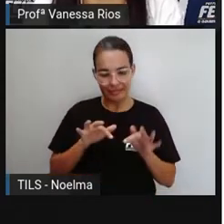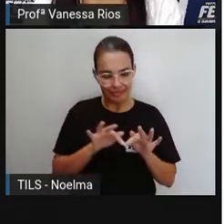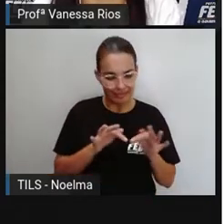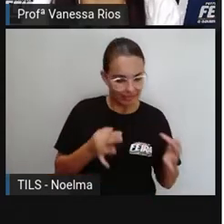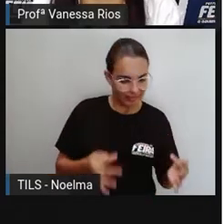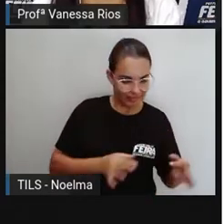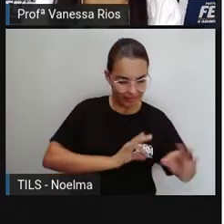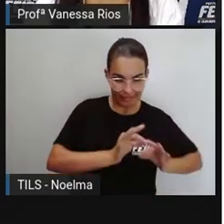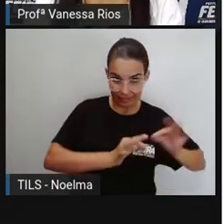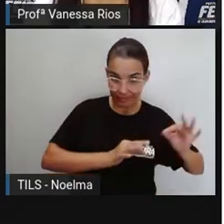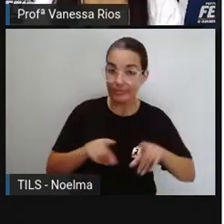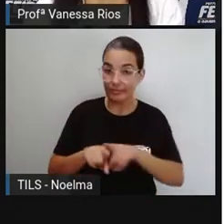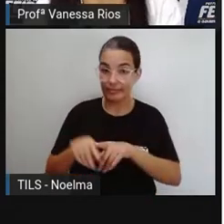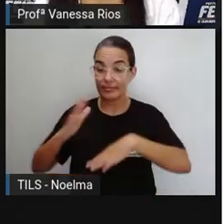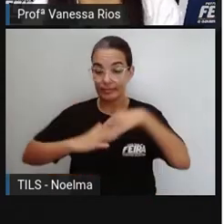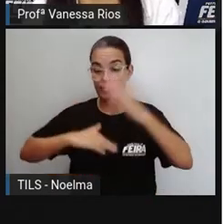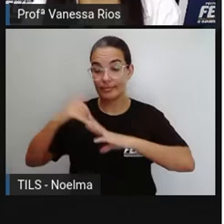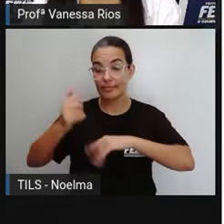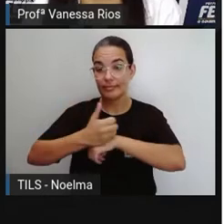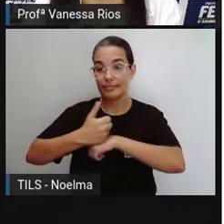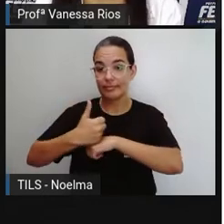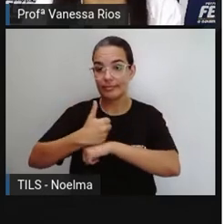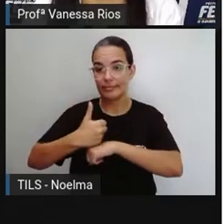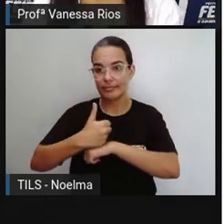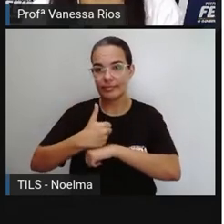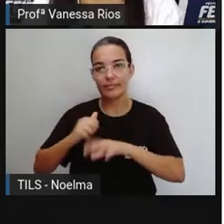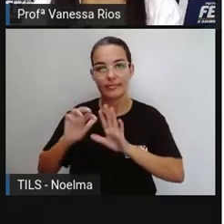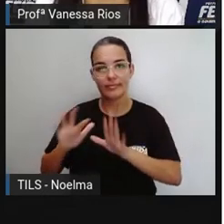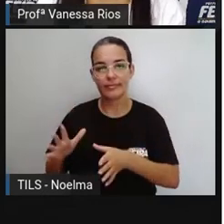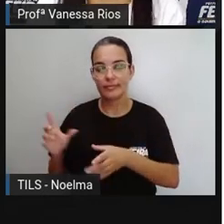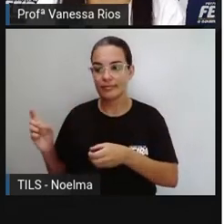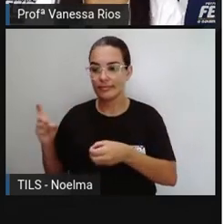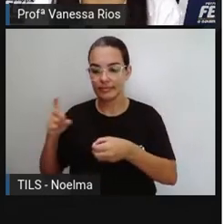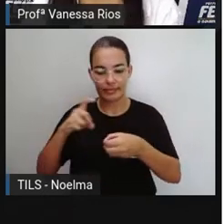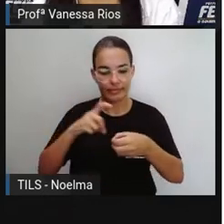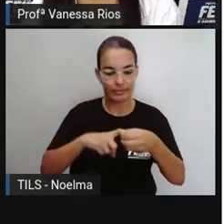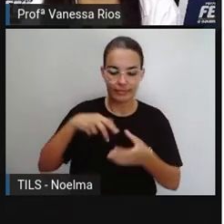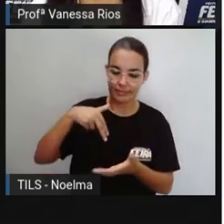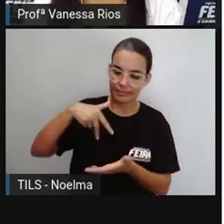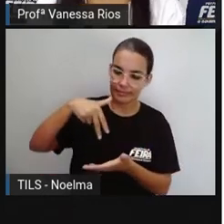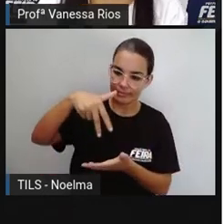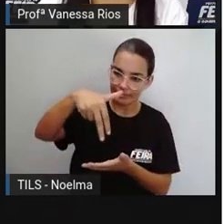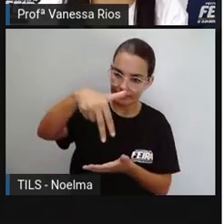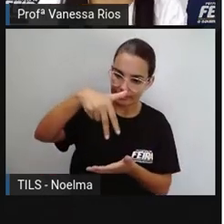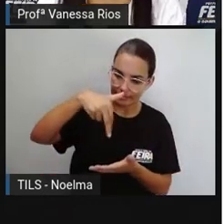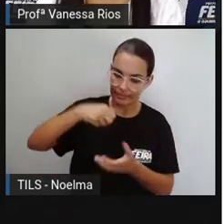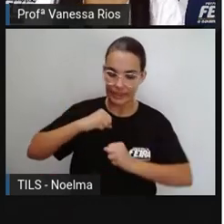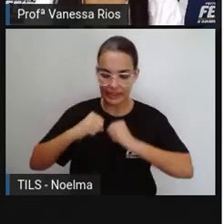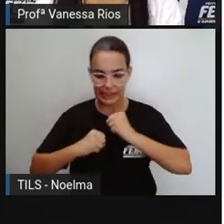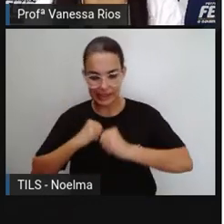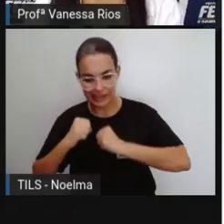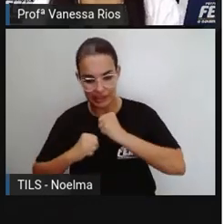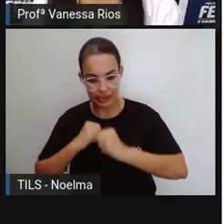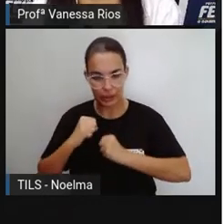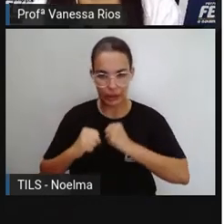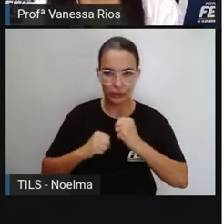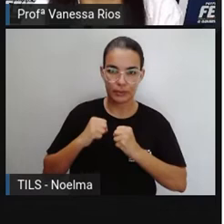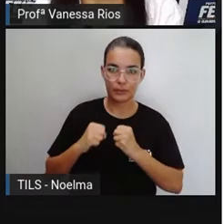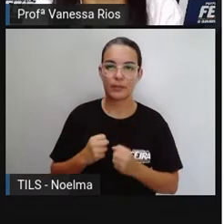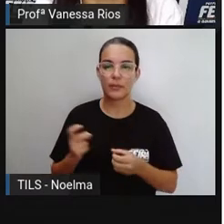por profissionais. E a gente já observa, né, as pessoas voltando a caminhar, a correr, voltando